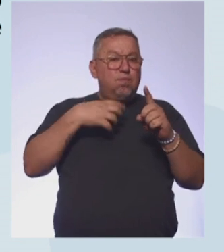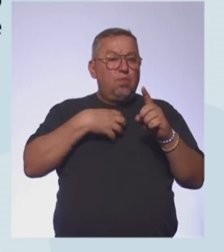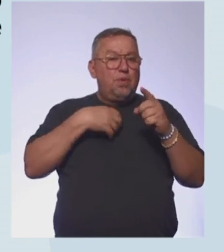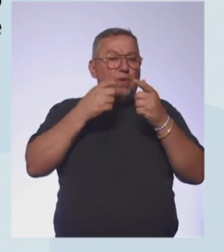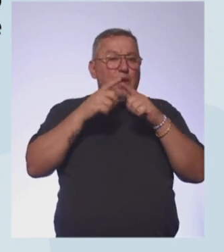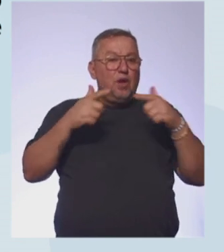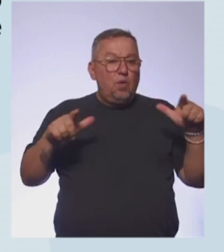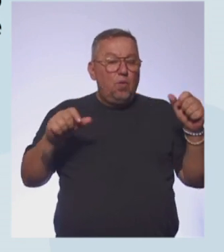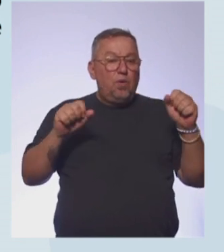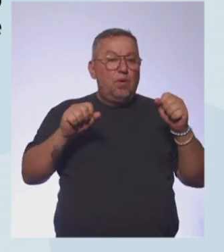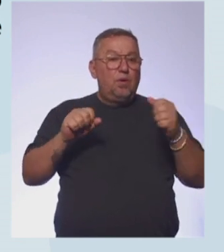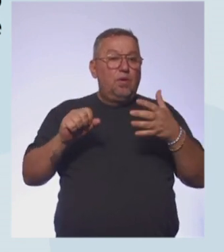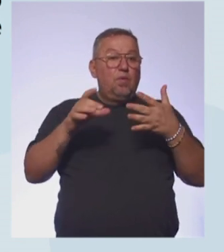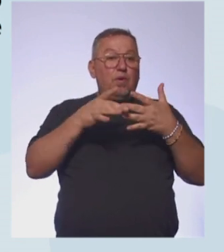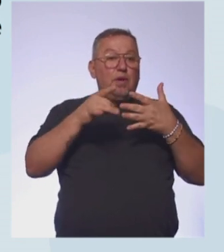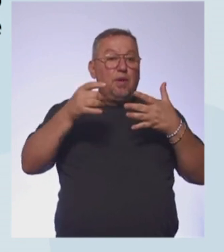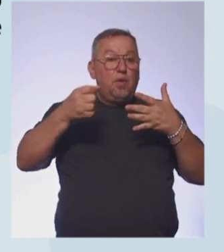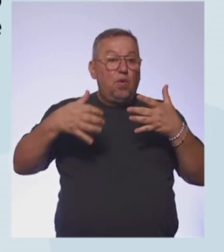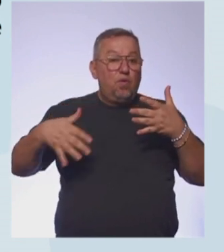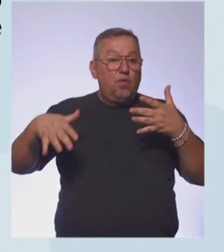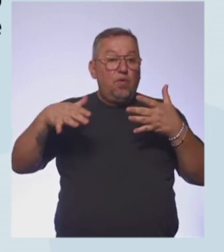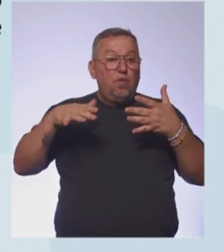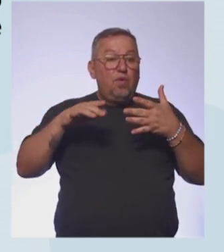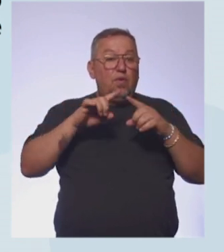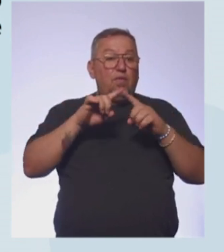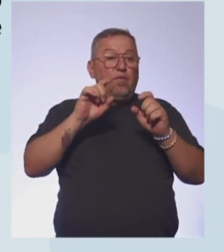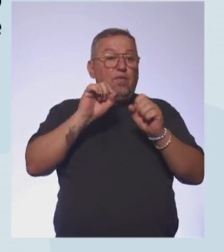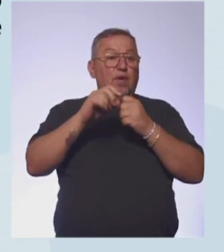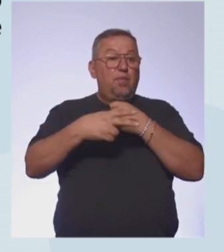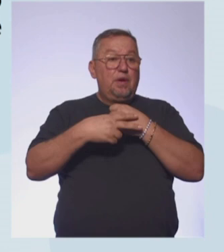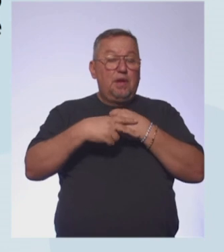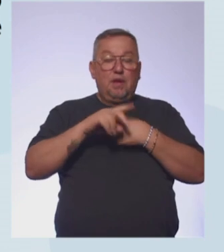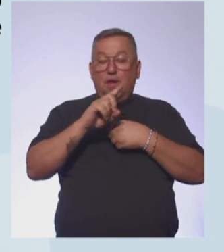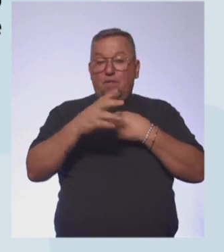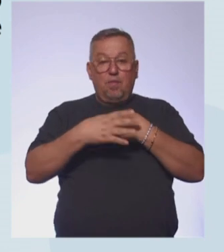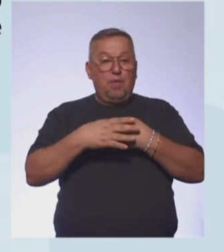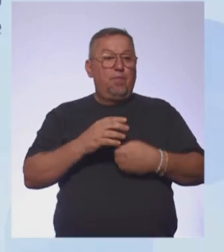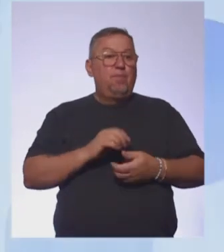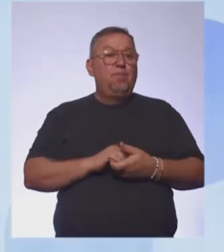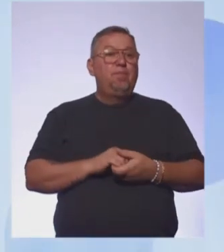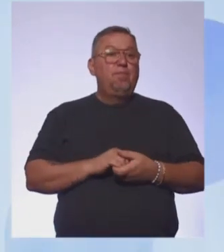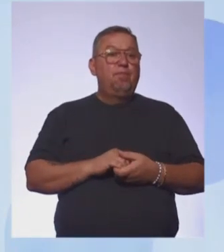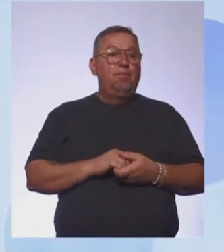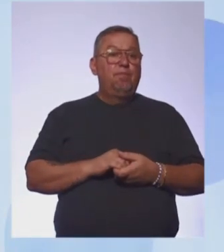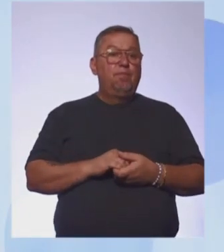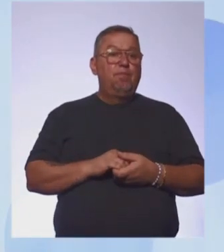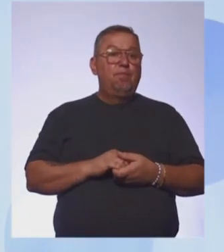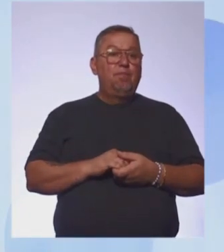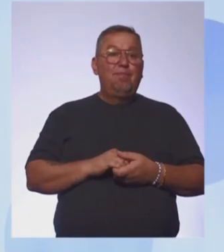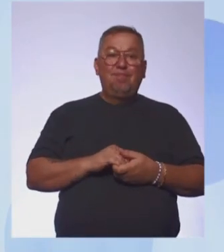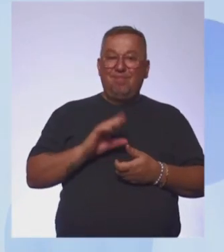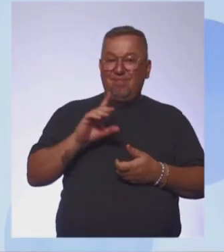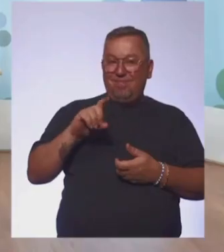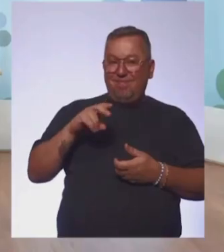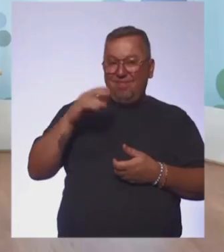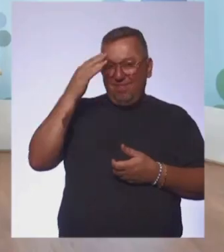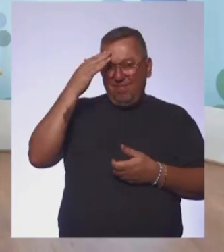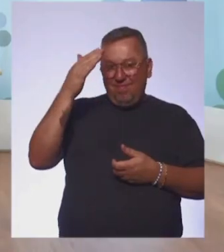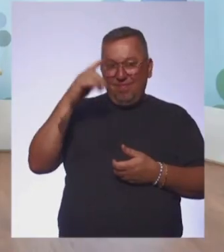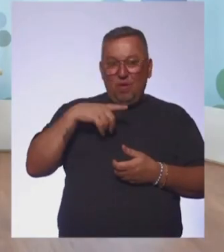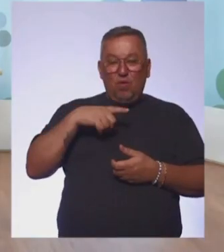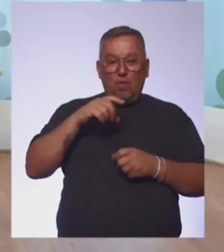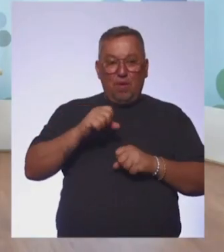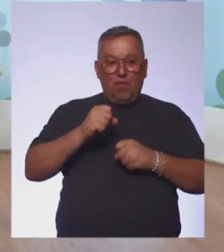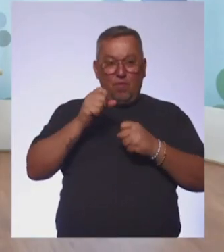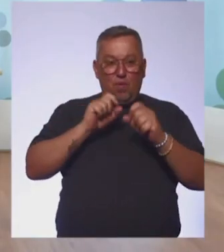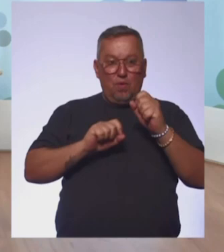por meios linguísticos e semióticos em textos verbais e não verbais. Dani, muito obrigada. Vou só dar uma